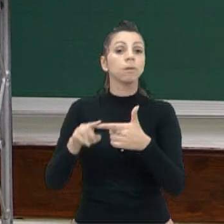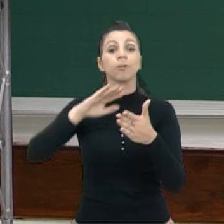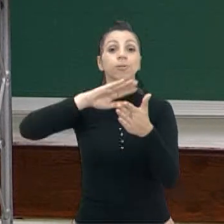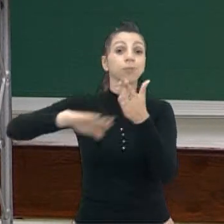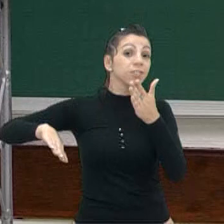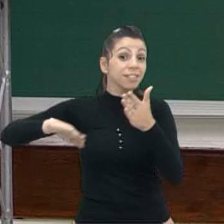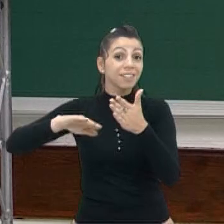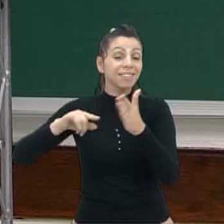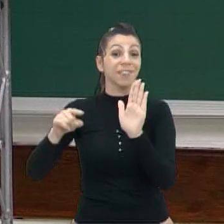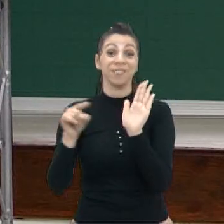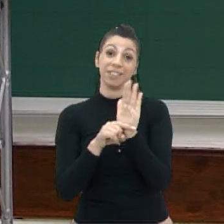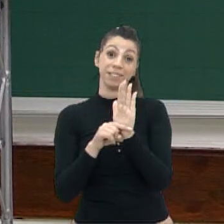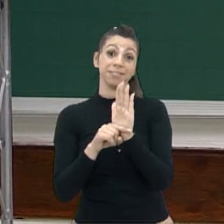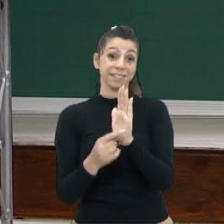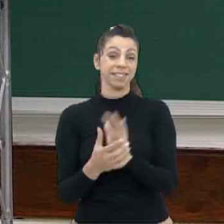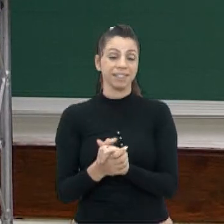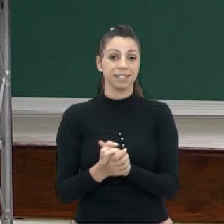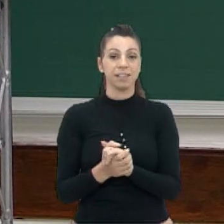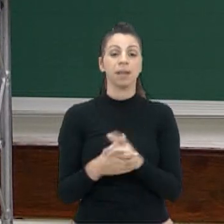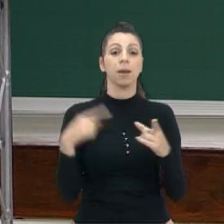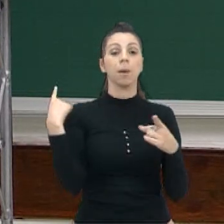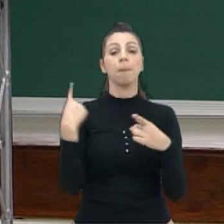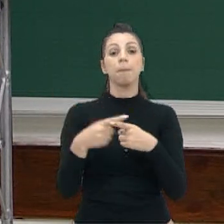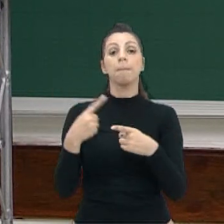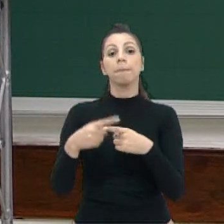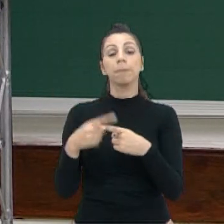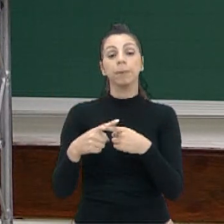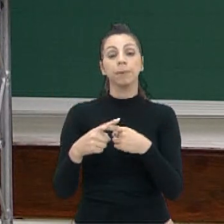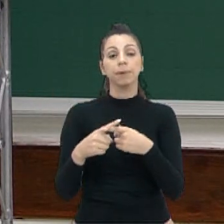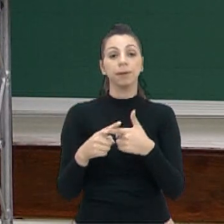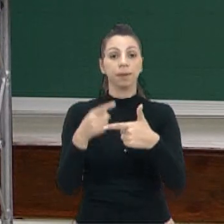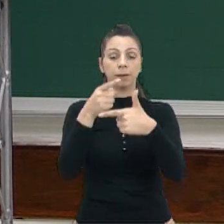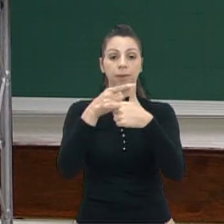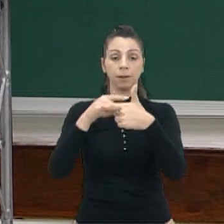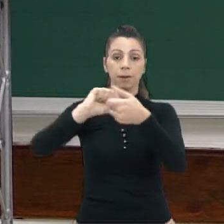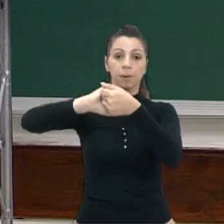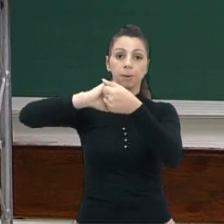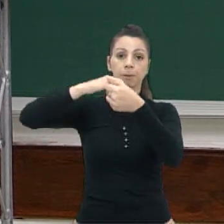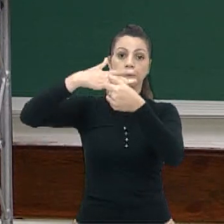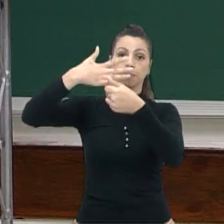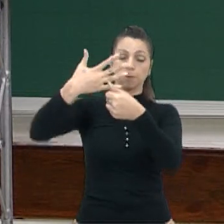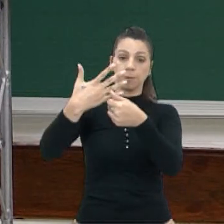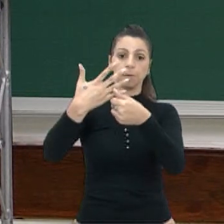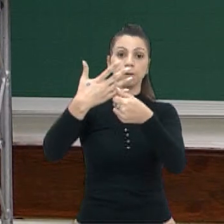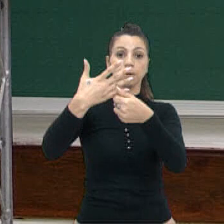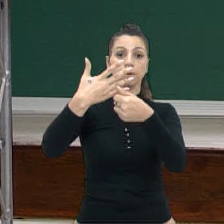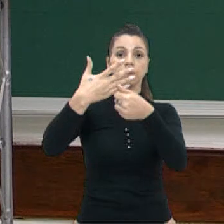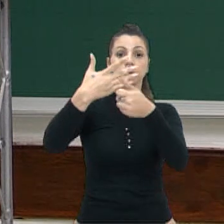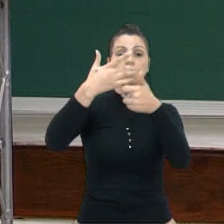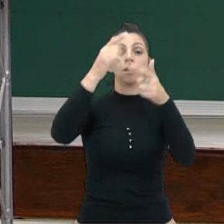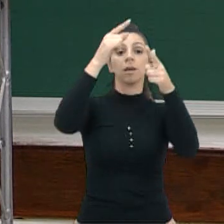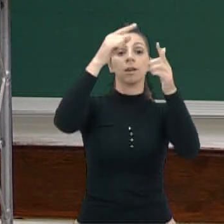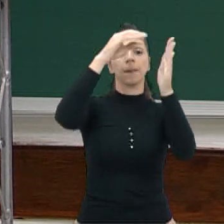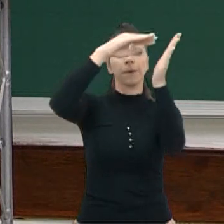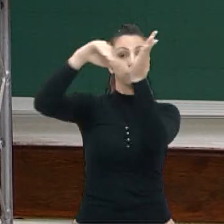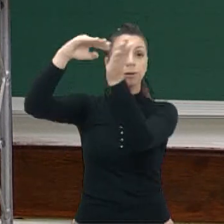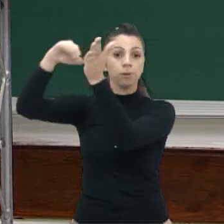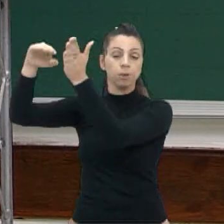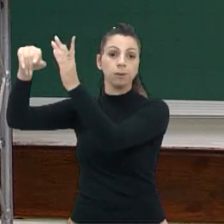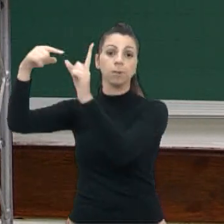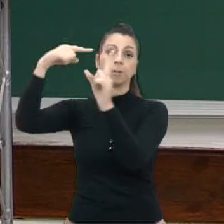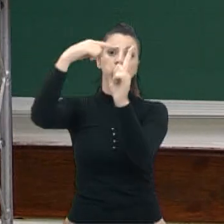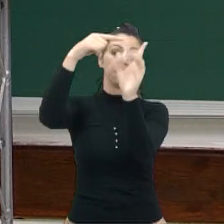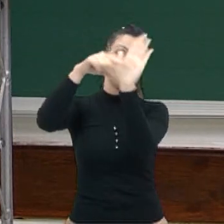subtrair. Por quê? Divisão de potências de mesma base. Repete a base e subtrai os expoentes. Ok?